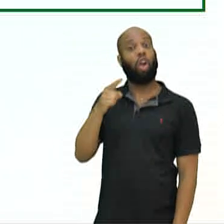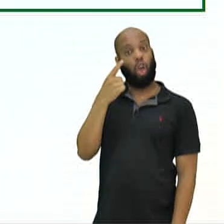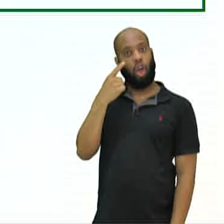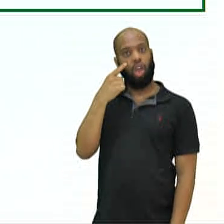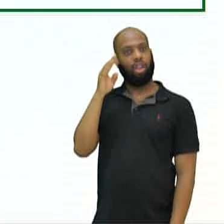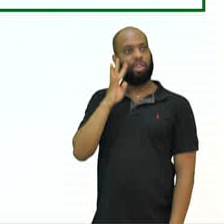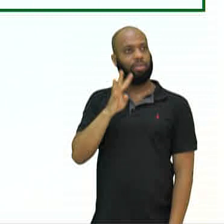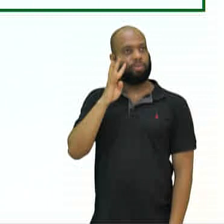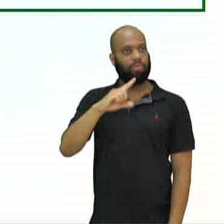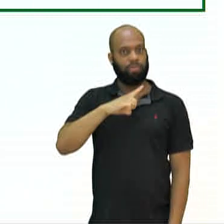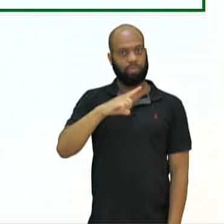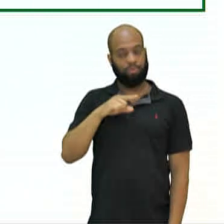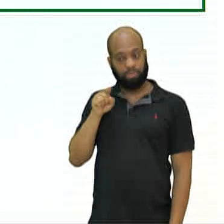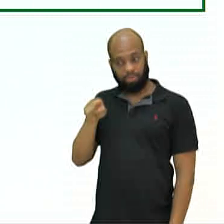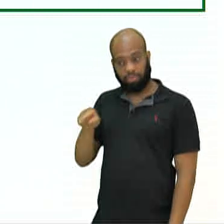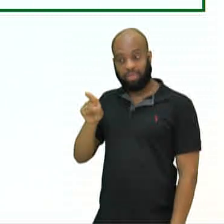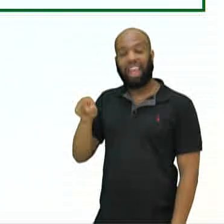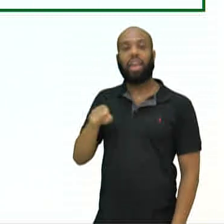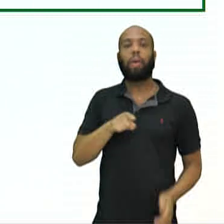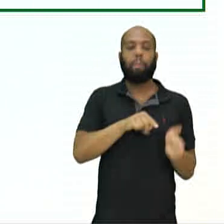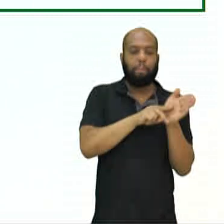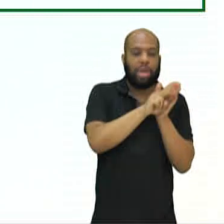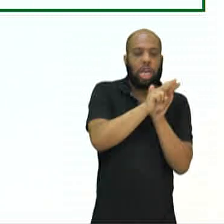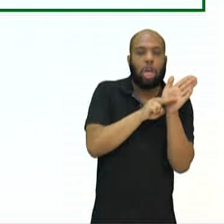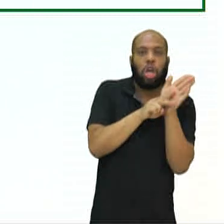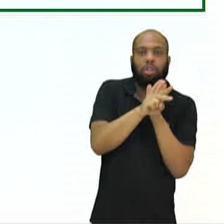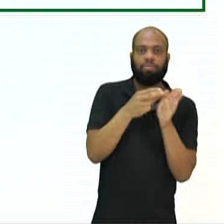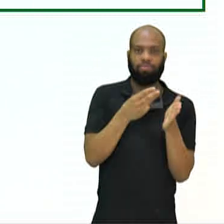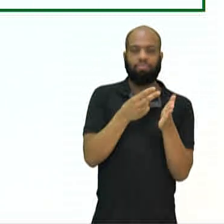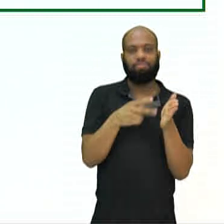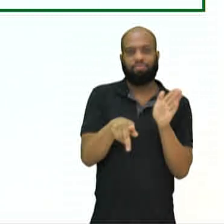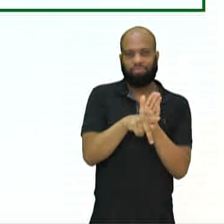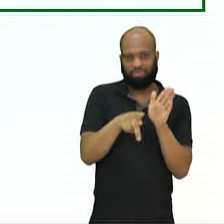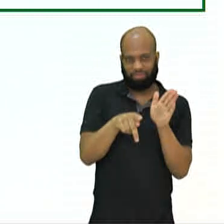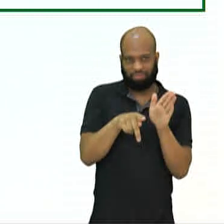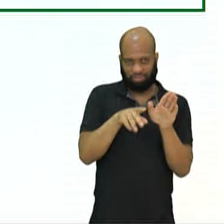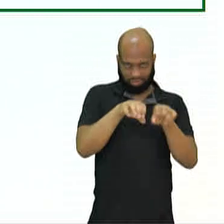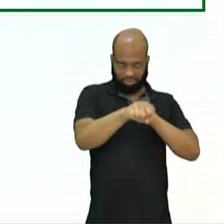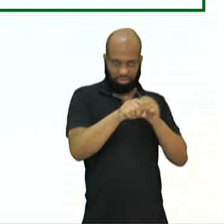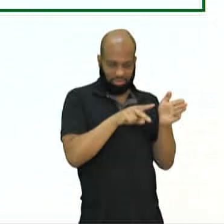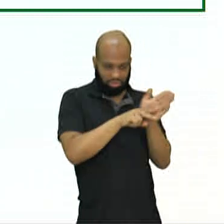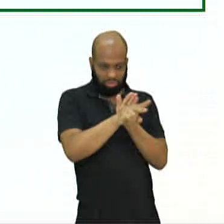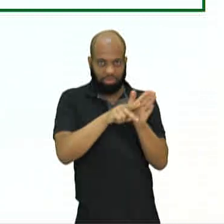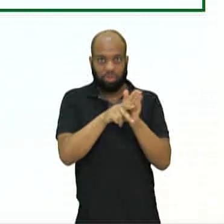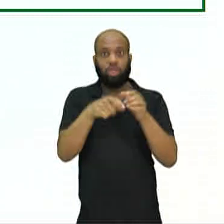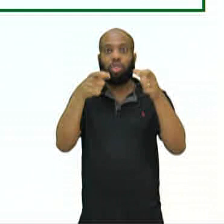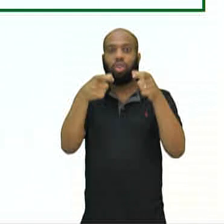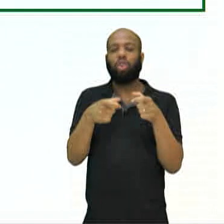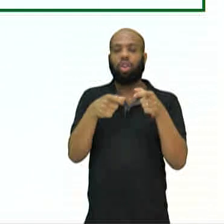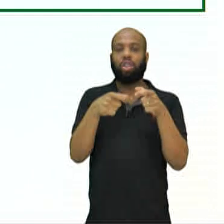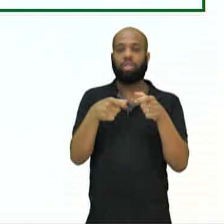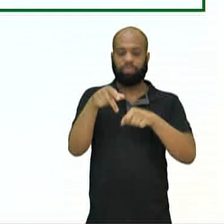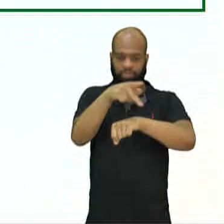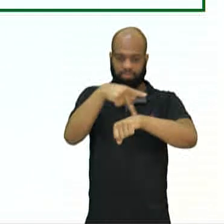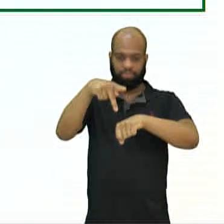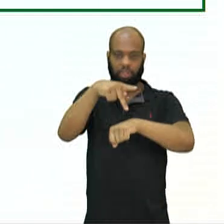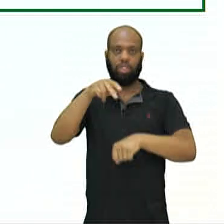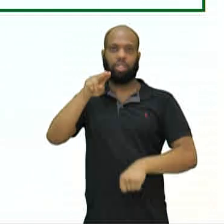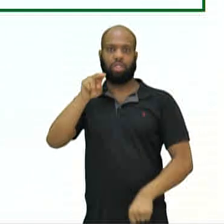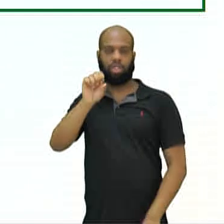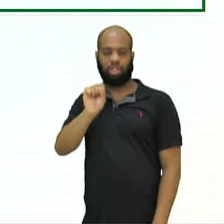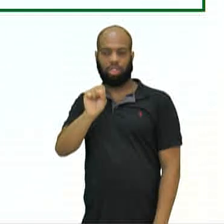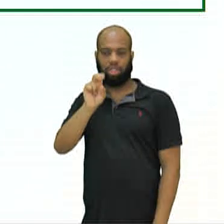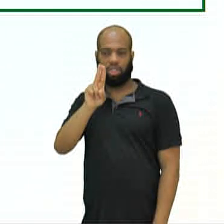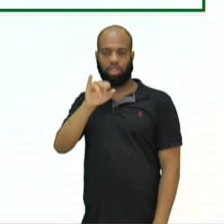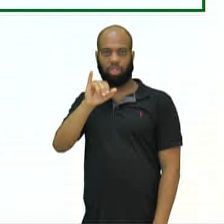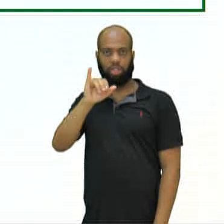legal, foi um biólogo. Então, Jean Piaget, biólogo suíço, nome mais influente no campo